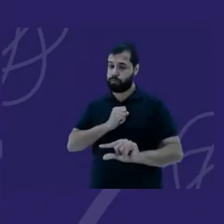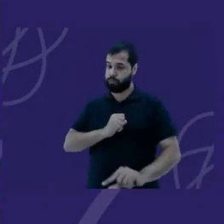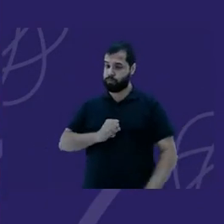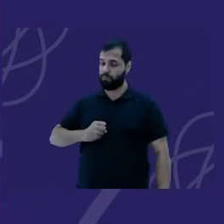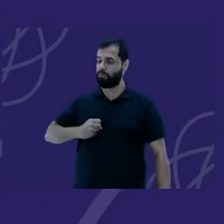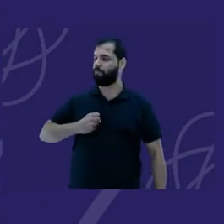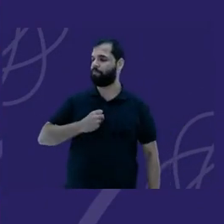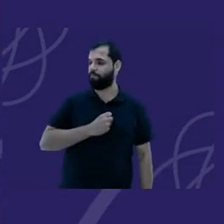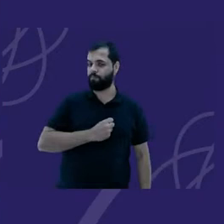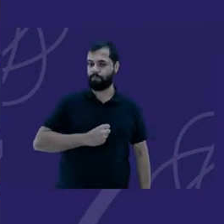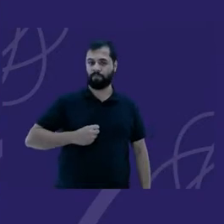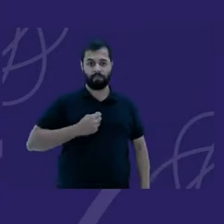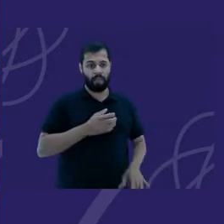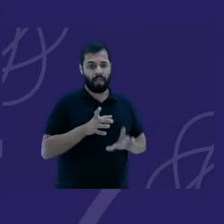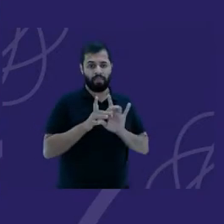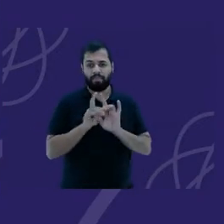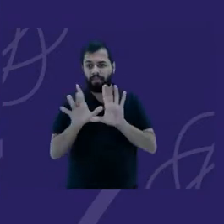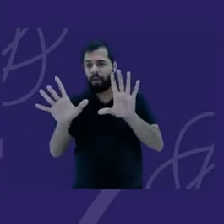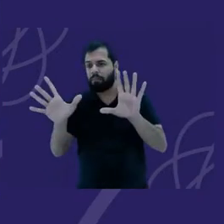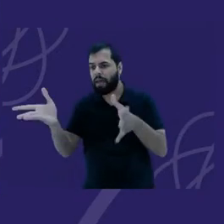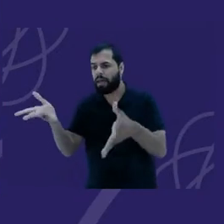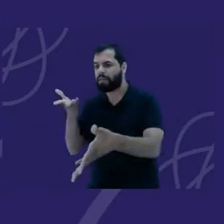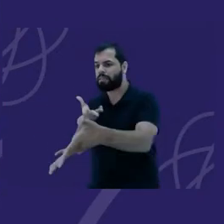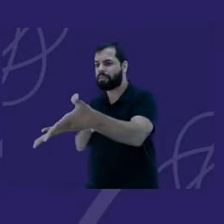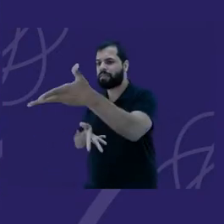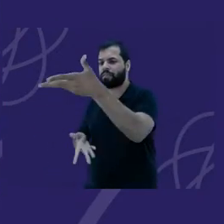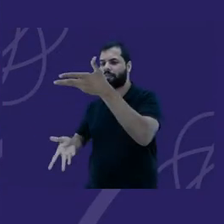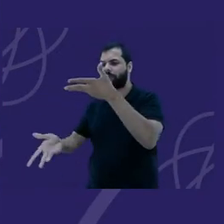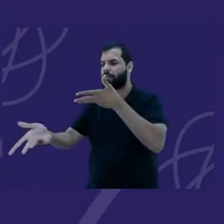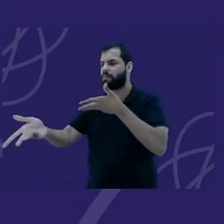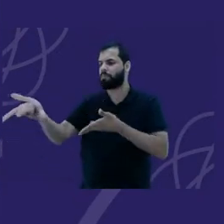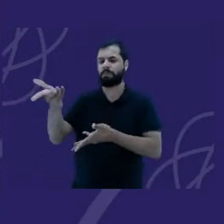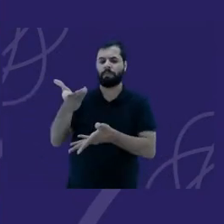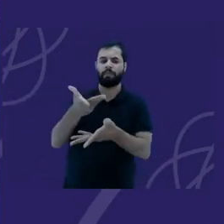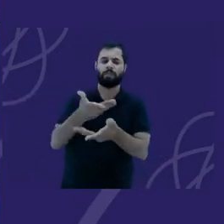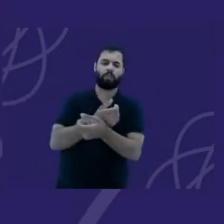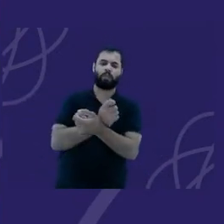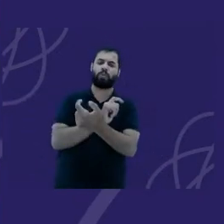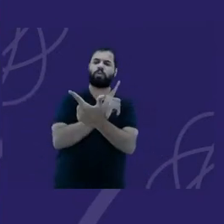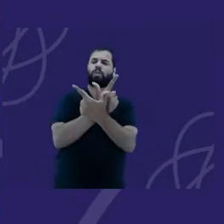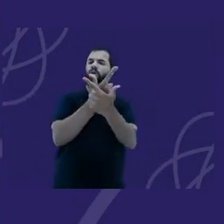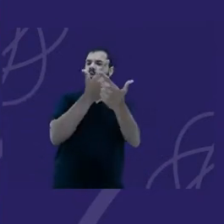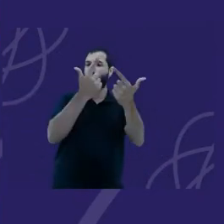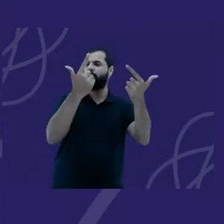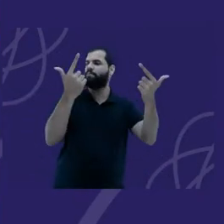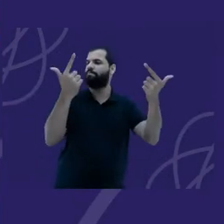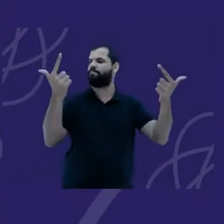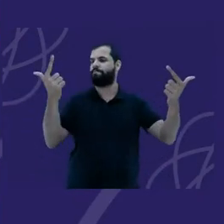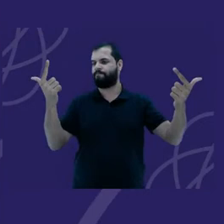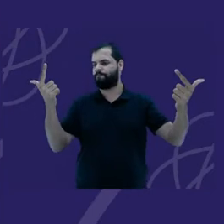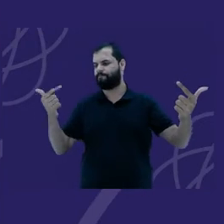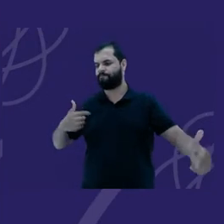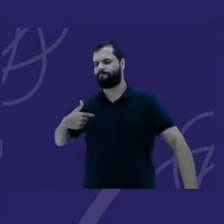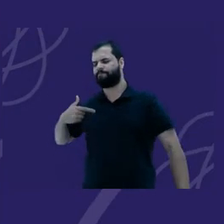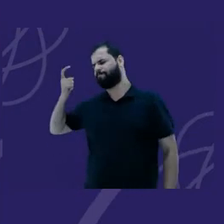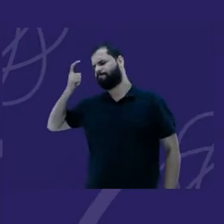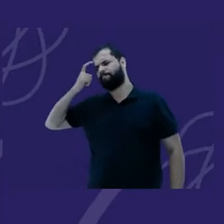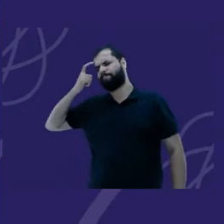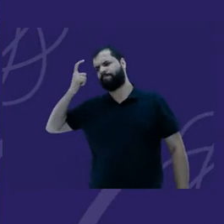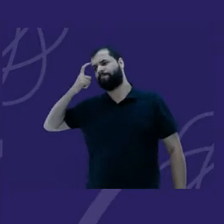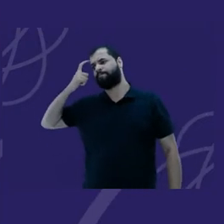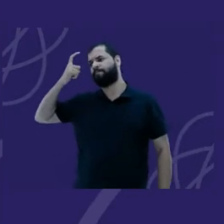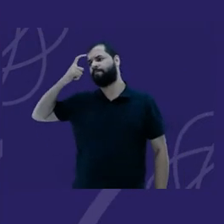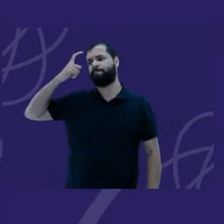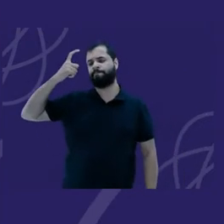Sem liberdade por um triz me vi tropeçar, com